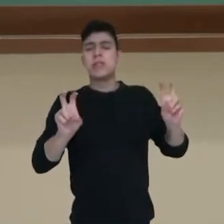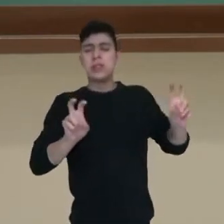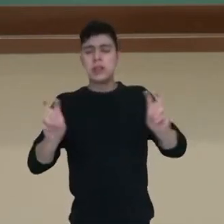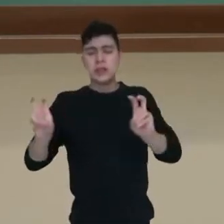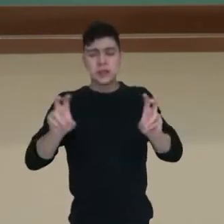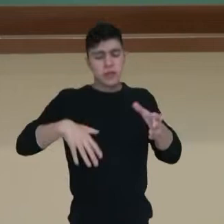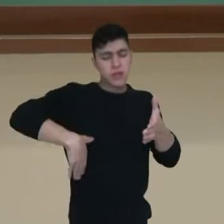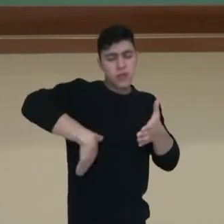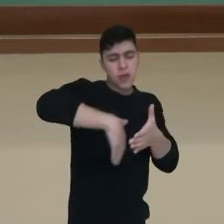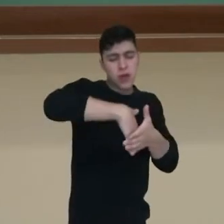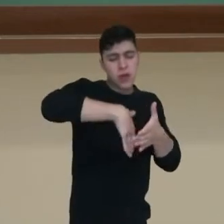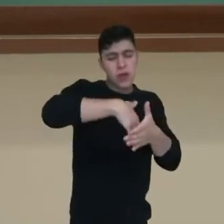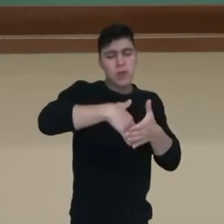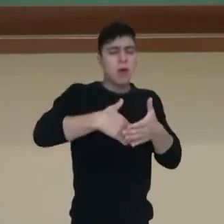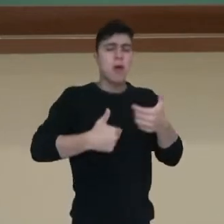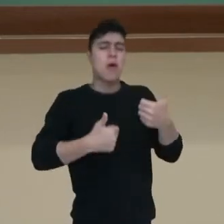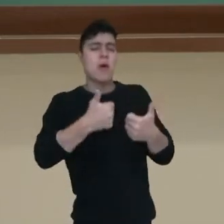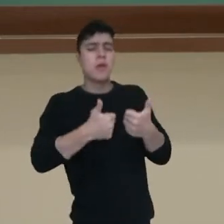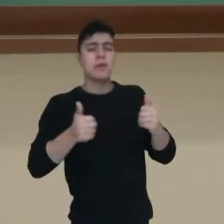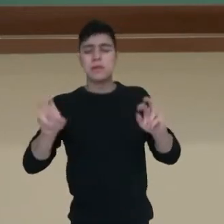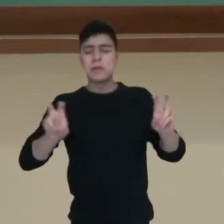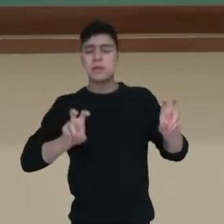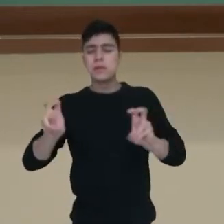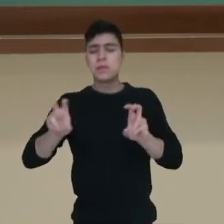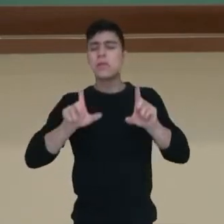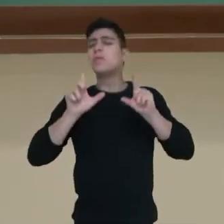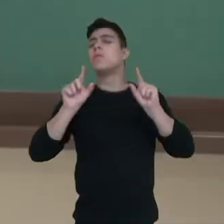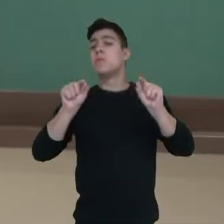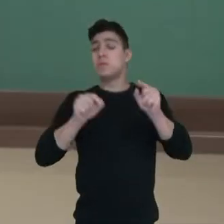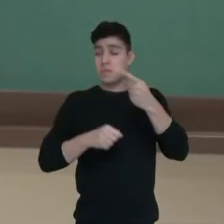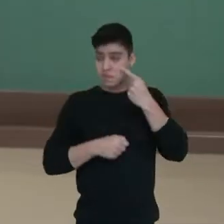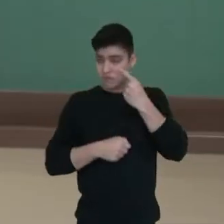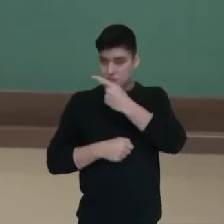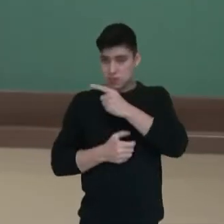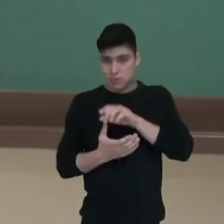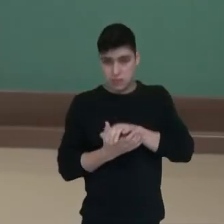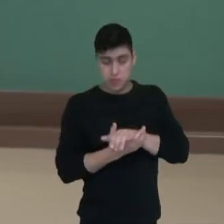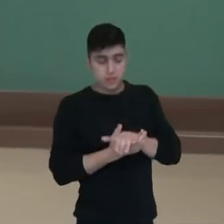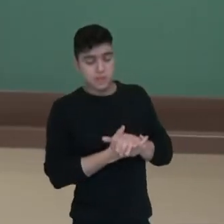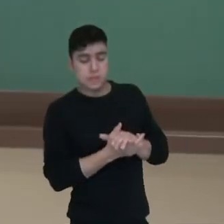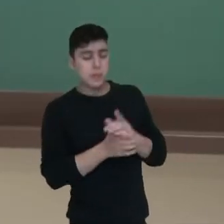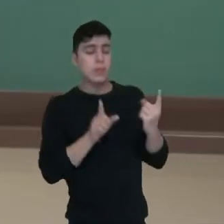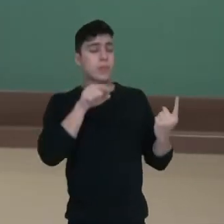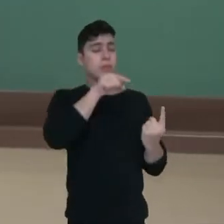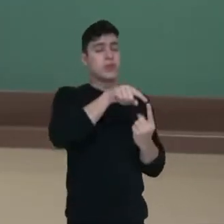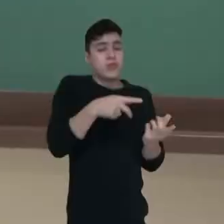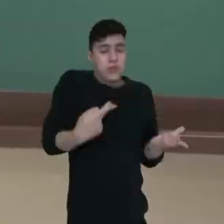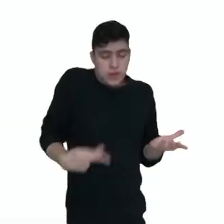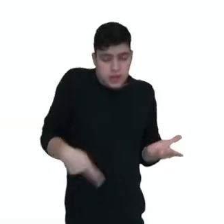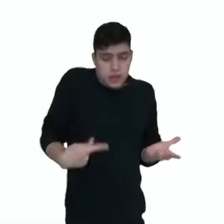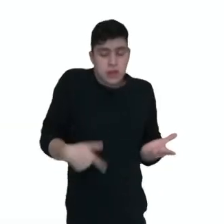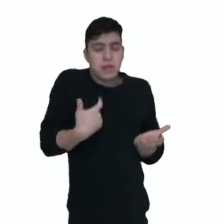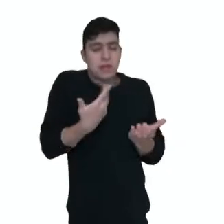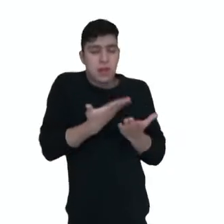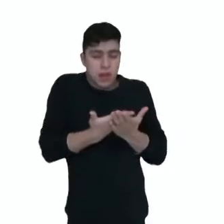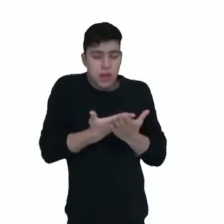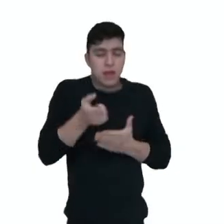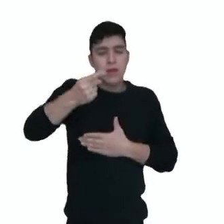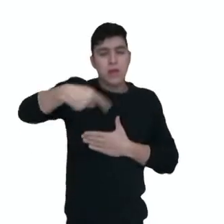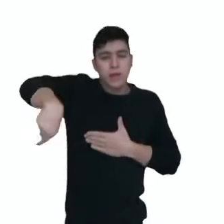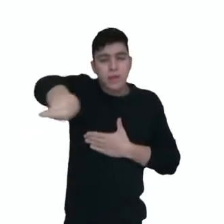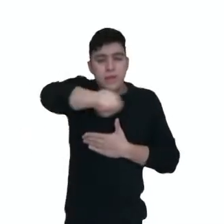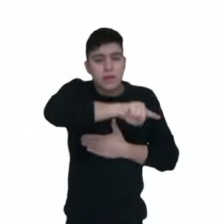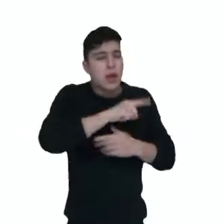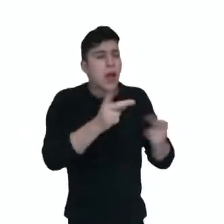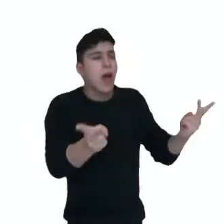o futebol de 5? Vamos ver juntos? O objetivo da aula de hoje é que vocês percebam a